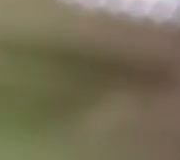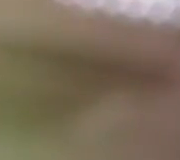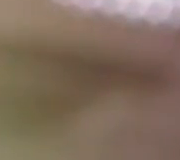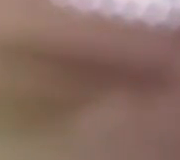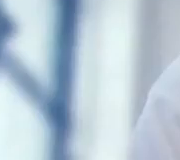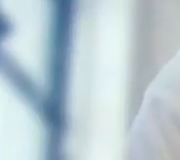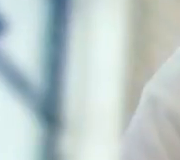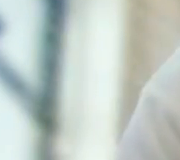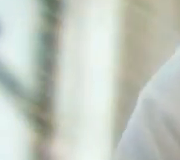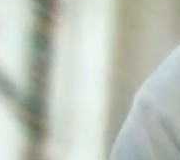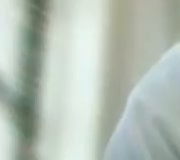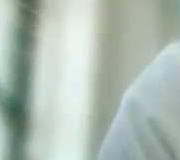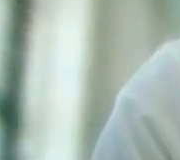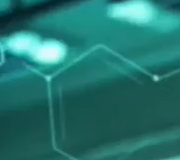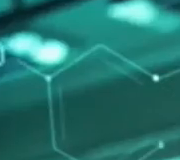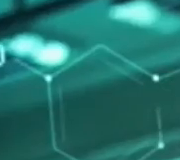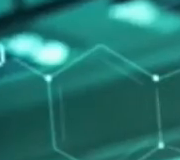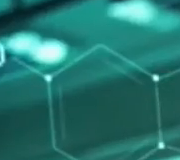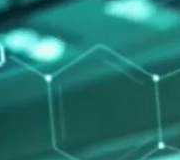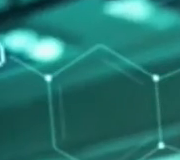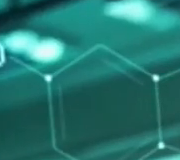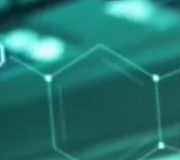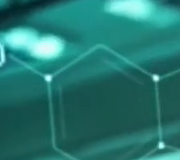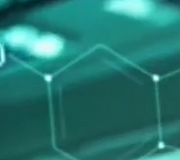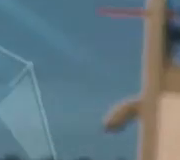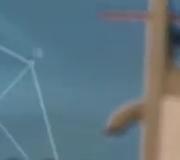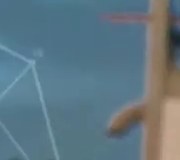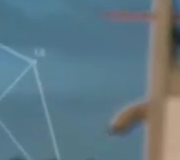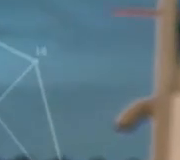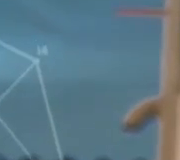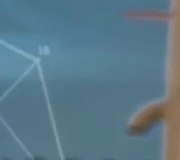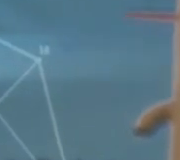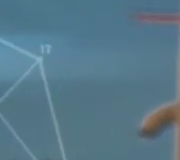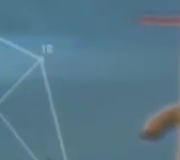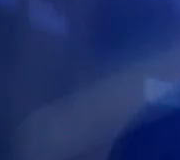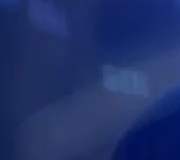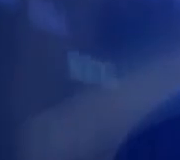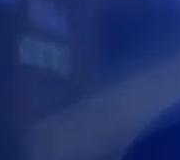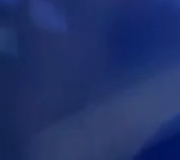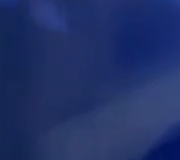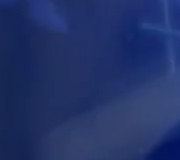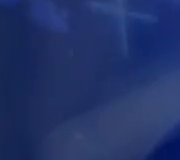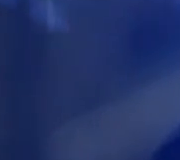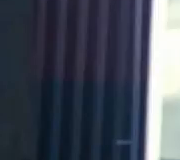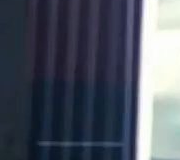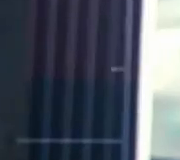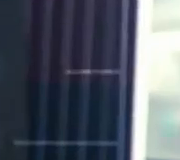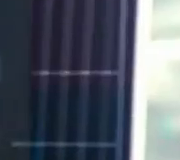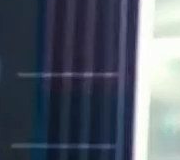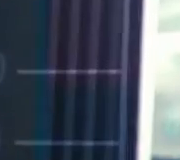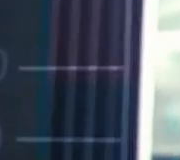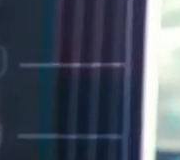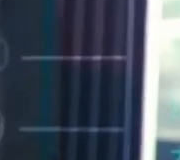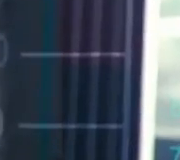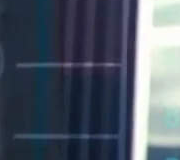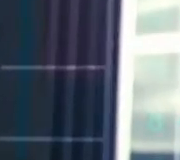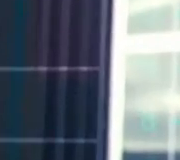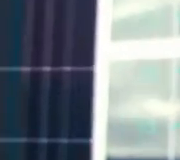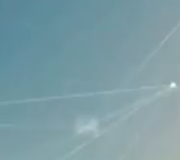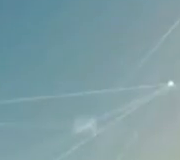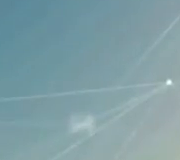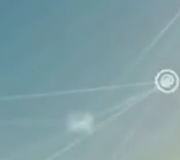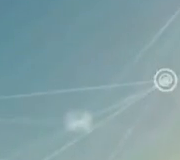do conhecimento e da comunidade, da ciência e das grandes ideias, dos olhares e das diferentes